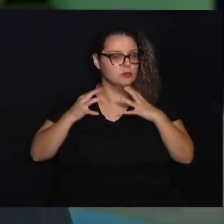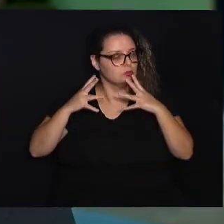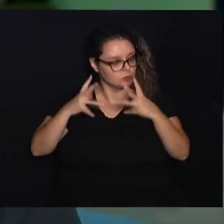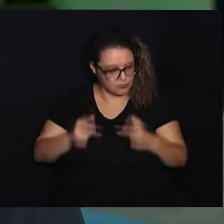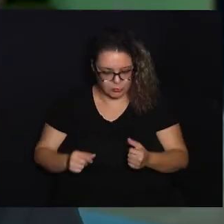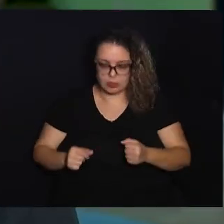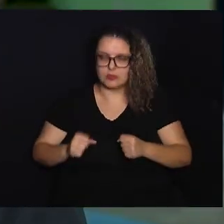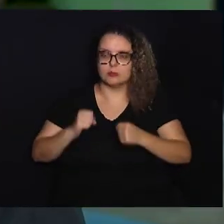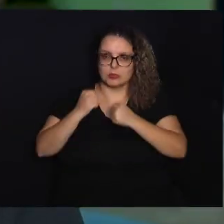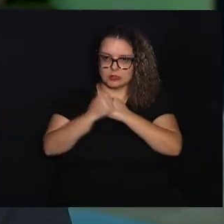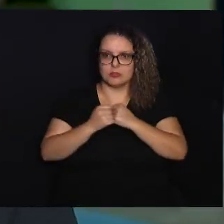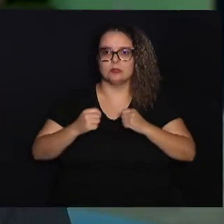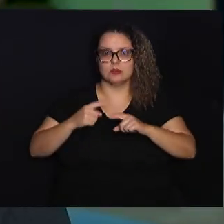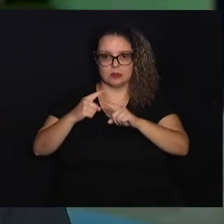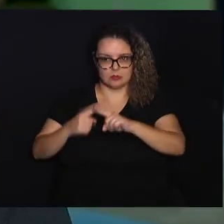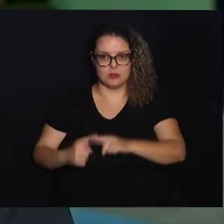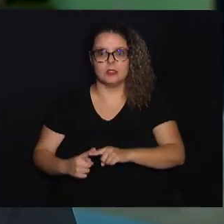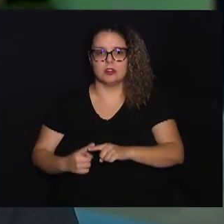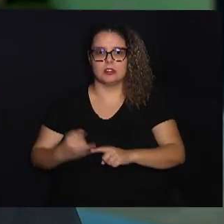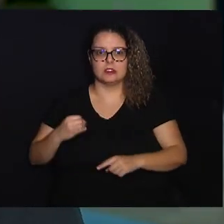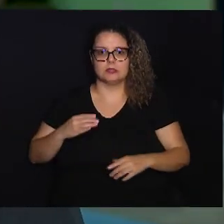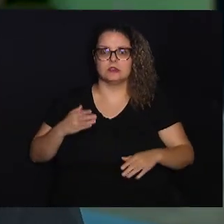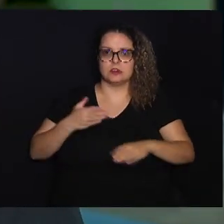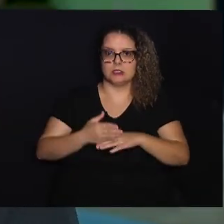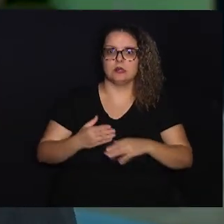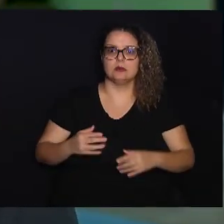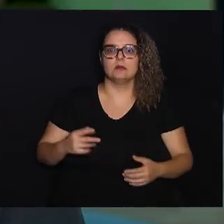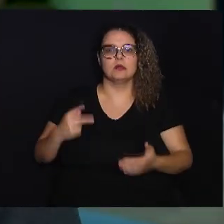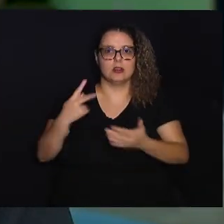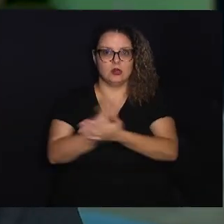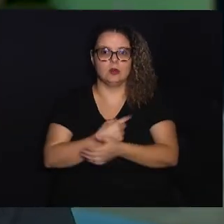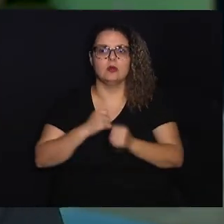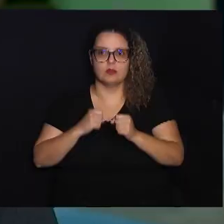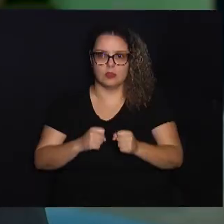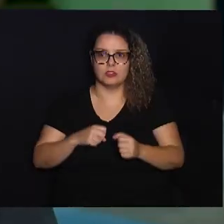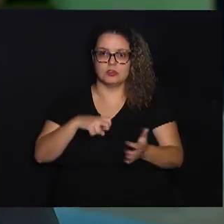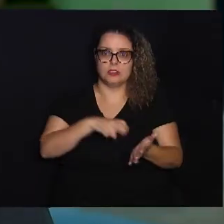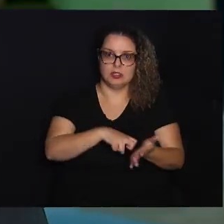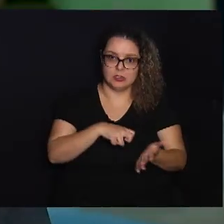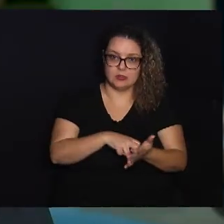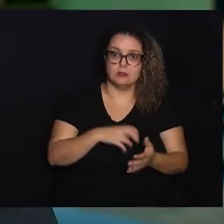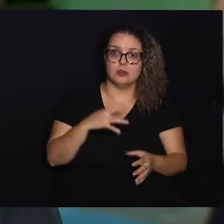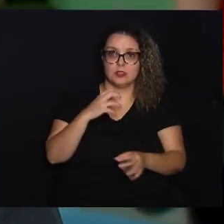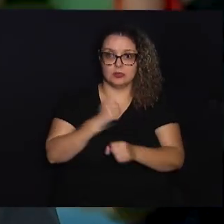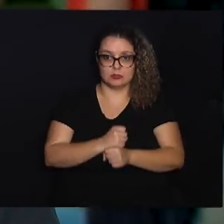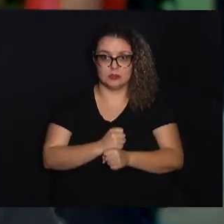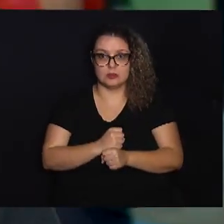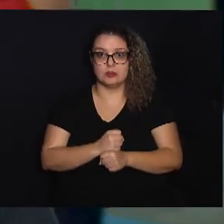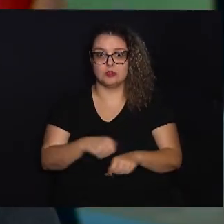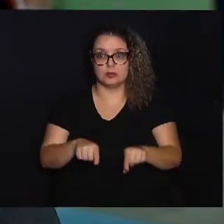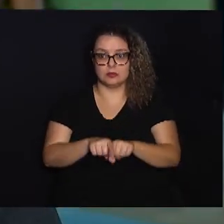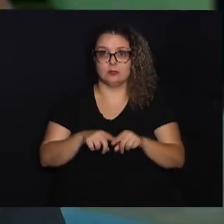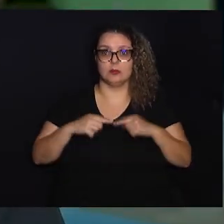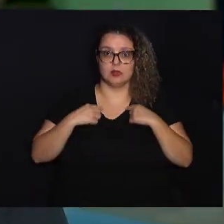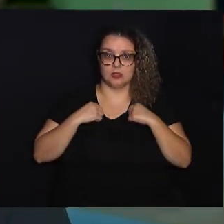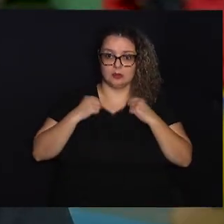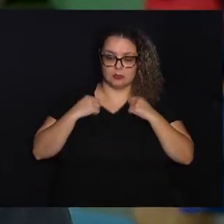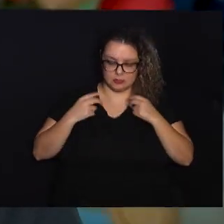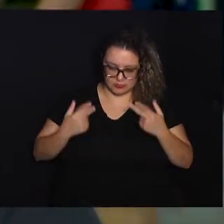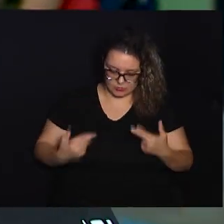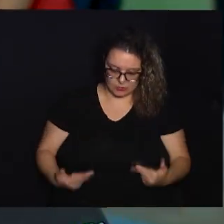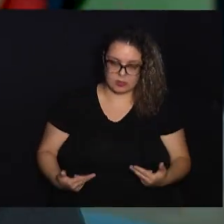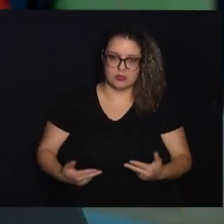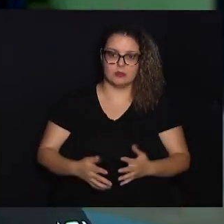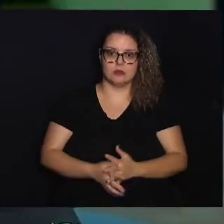isso. Você tem que lutar com toda a proteção na competição. Né? Se entrar com a proteção errada, pode ter punição de ponto.